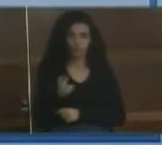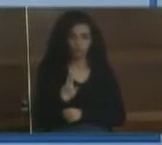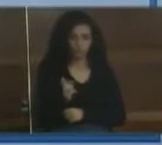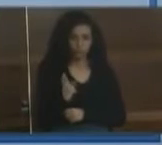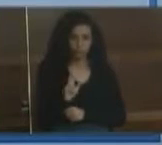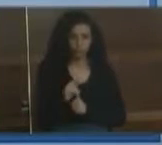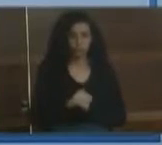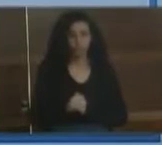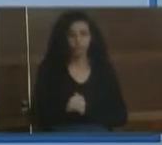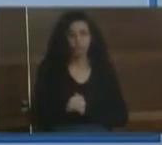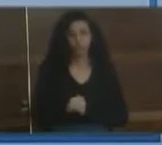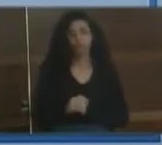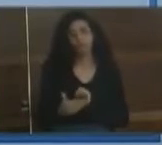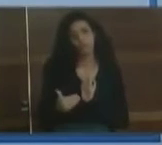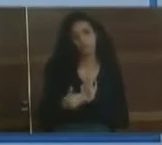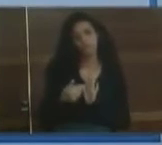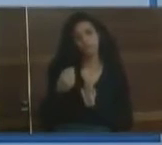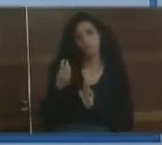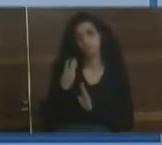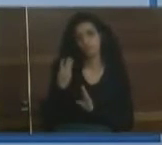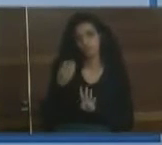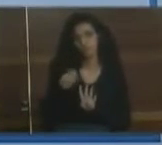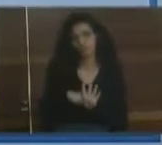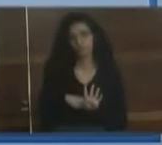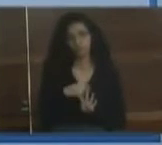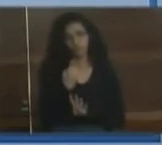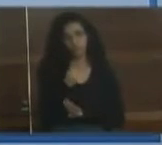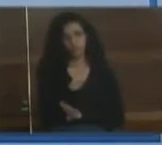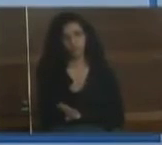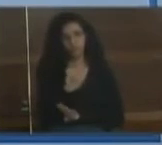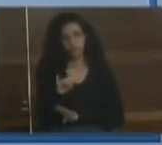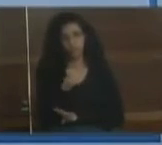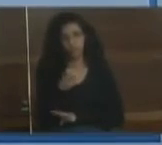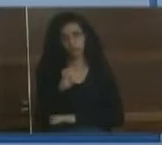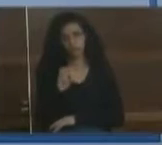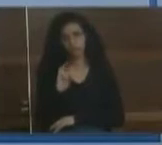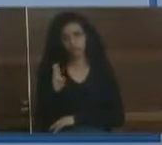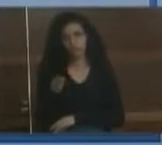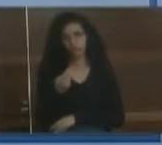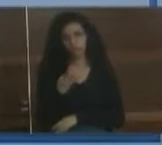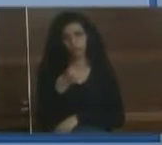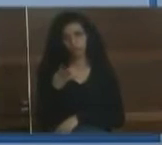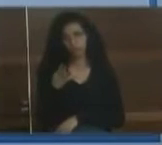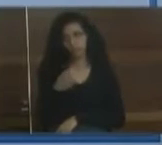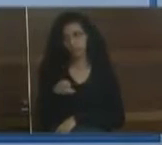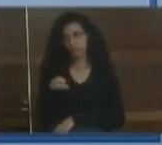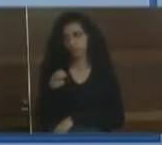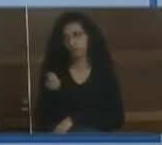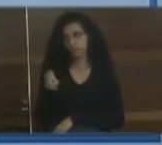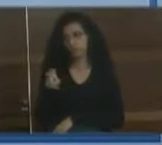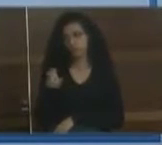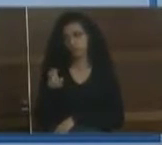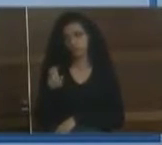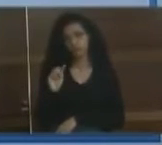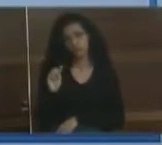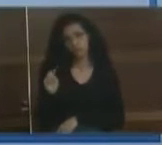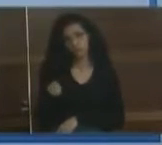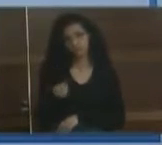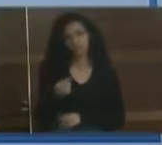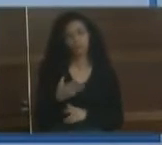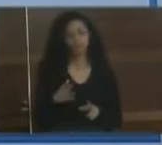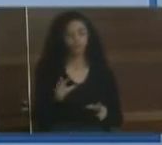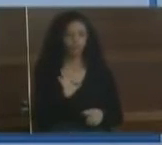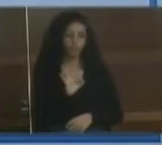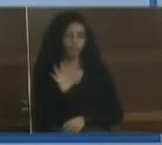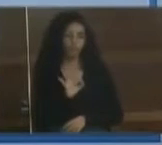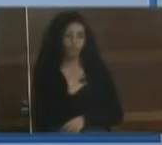despesas empenhadas até o quadrimestre um bilhão cinco milhões 496 mil reais o